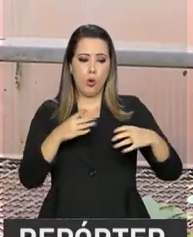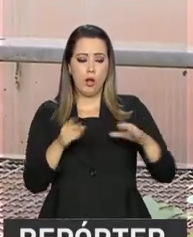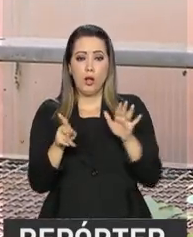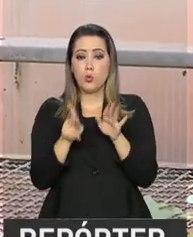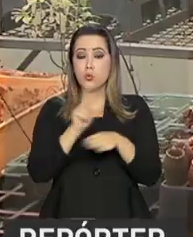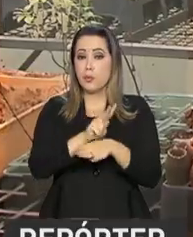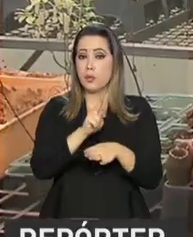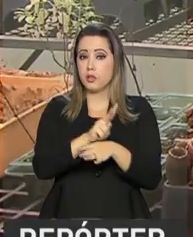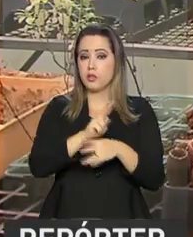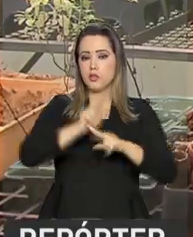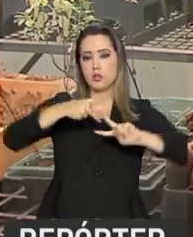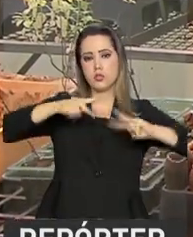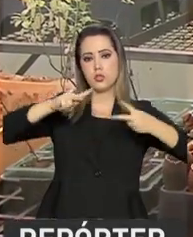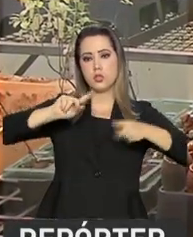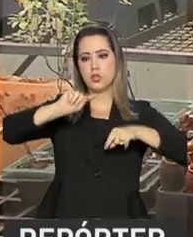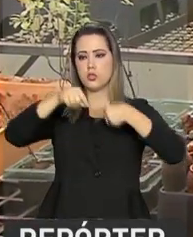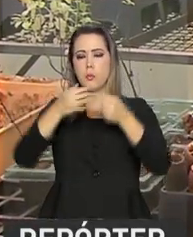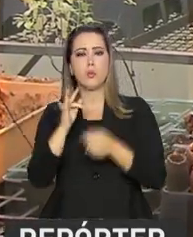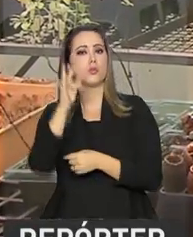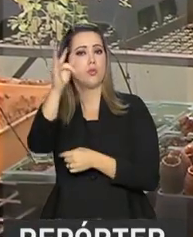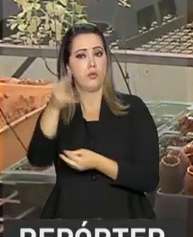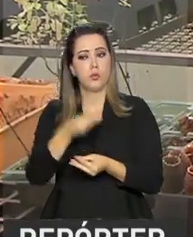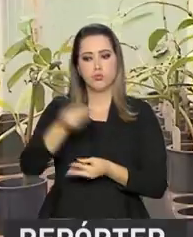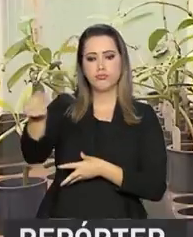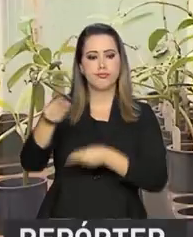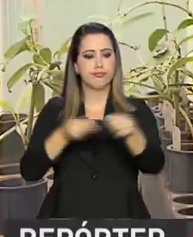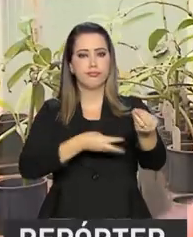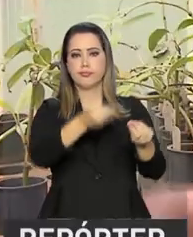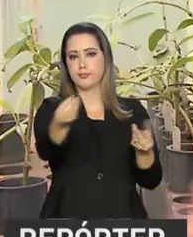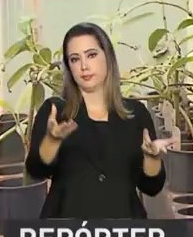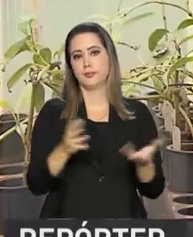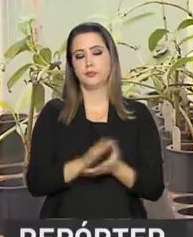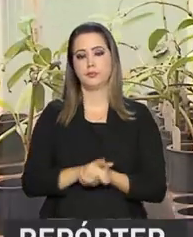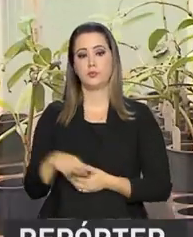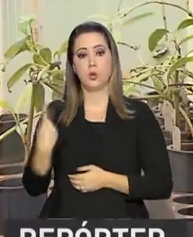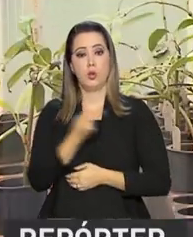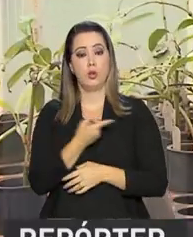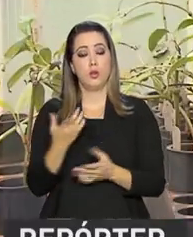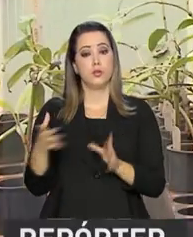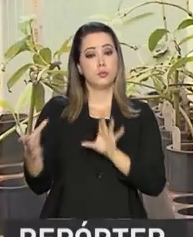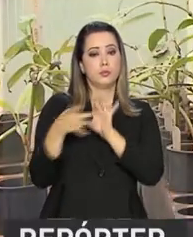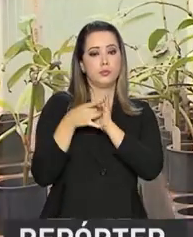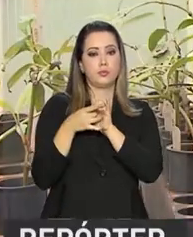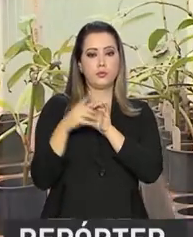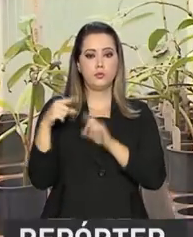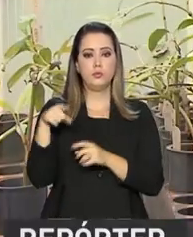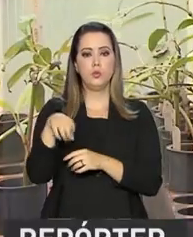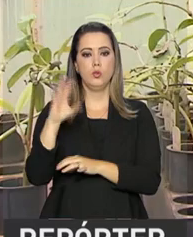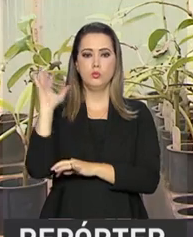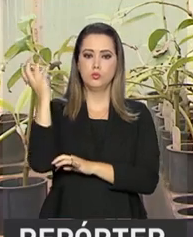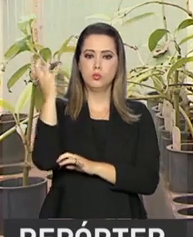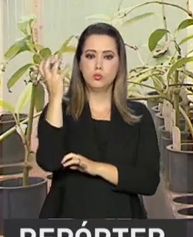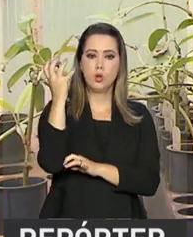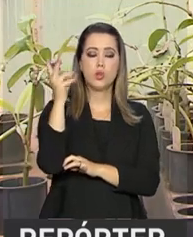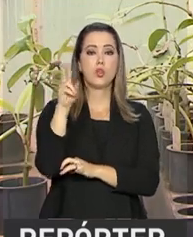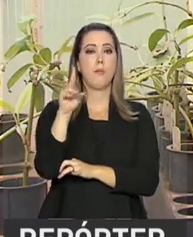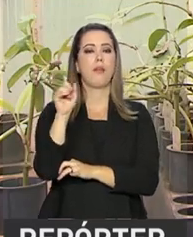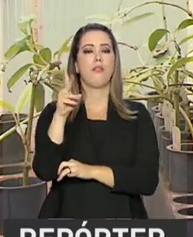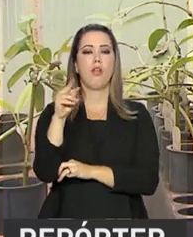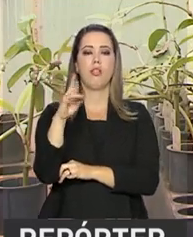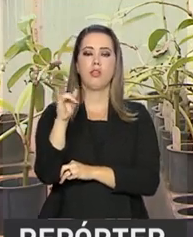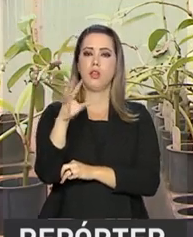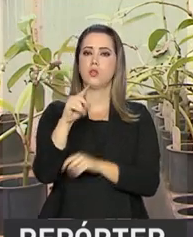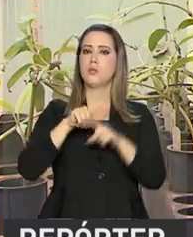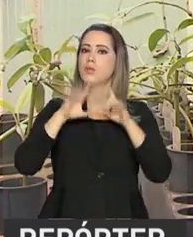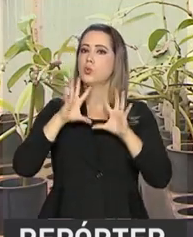parques nacionais que precisarem de reflorestamento é grande parceria que nós queremos e não só com chapada dos veadeiros mas com todos os